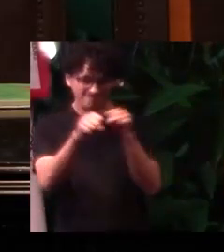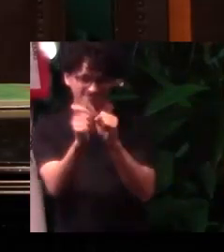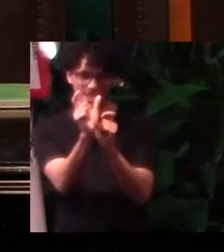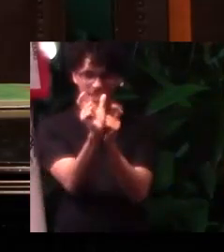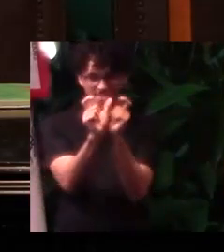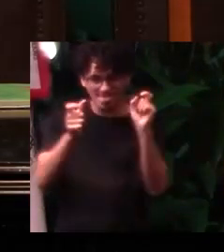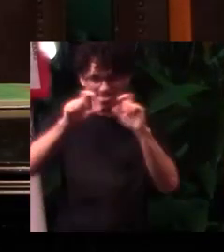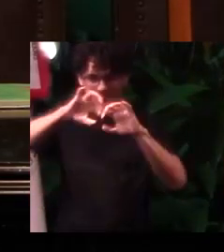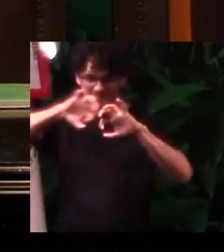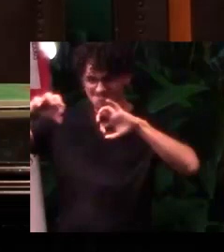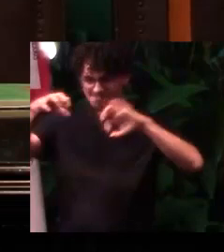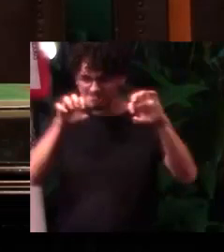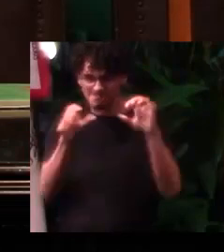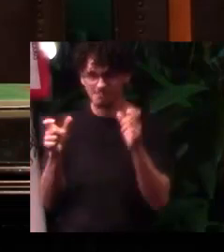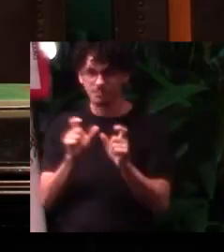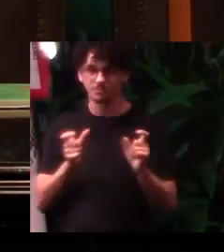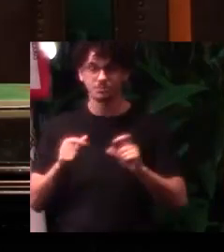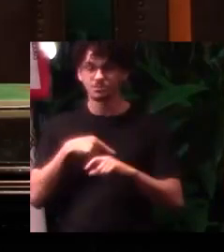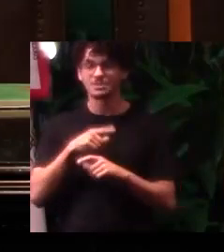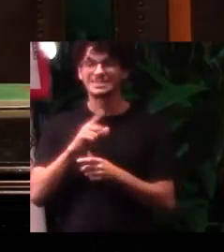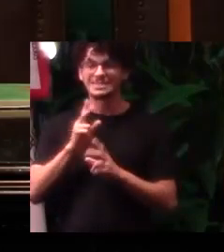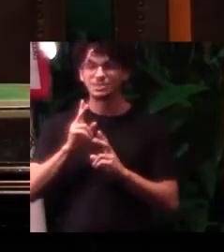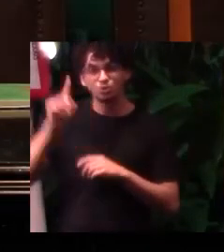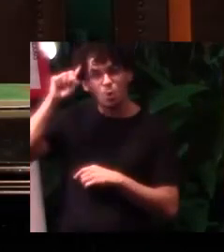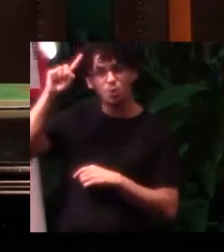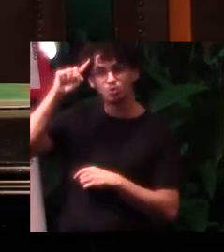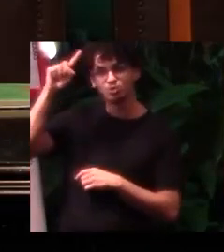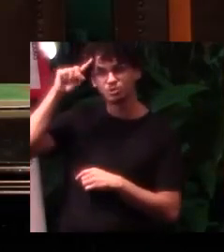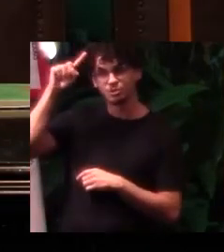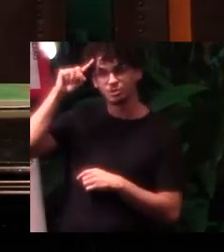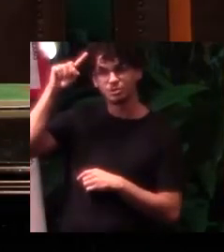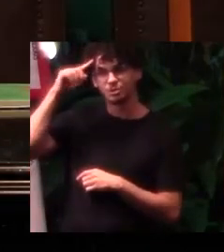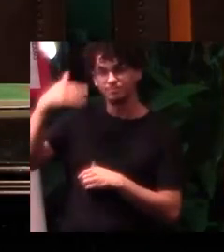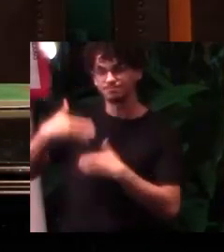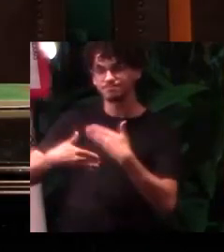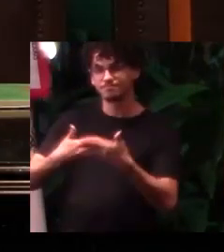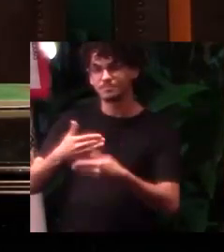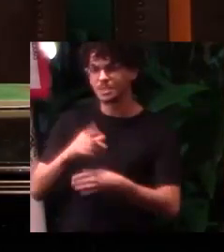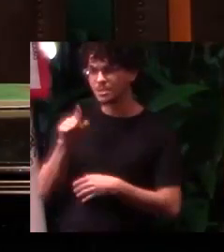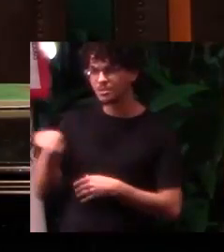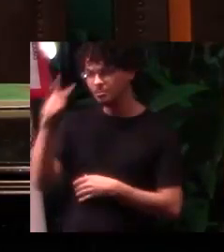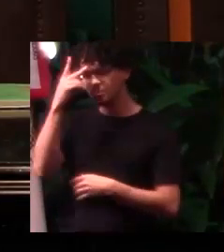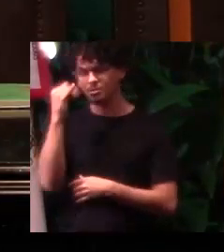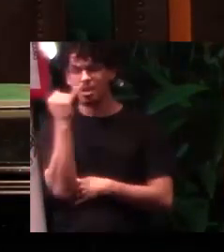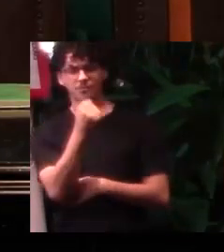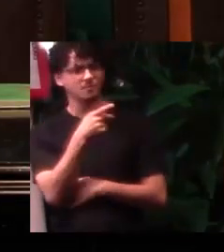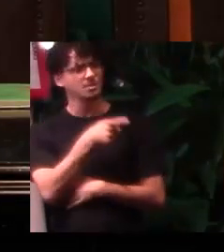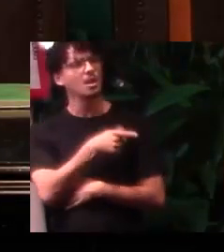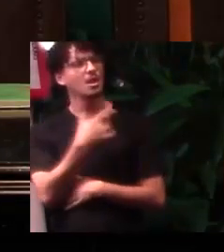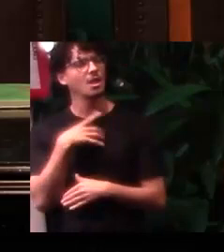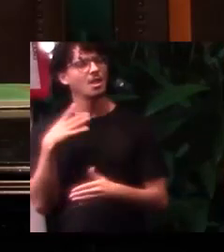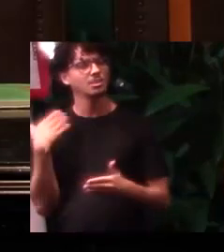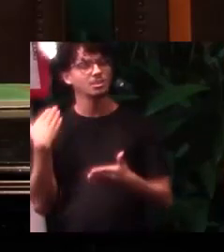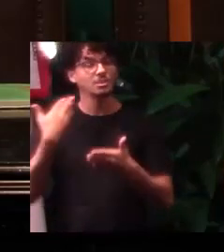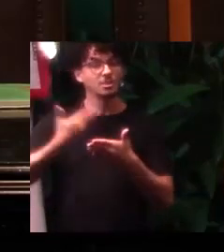palavras, centenas delas todos os dias. Né? E alguém diz para ele, a tal ponto que no ano